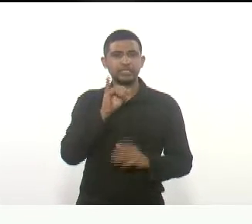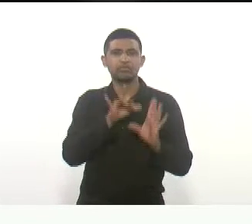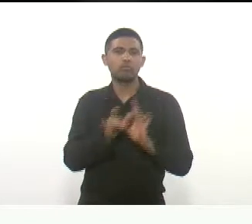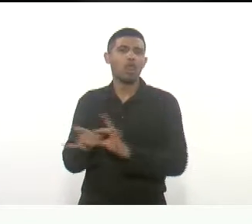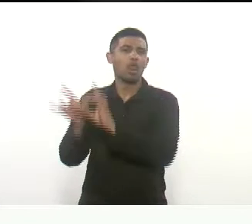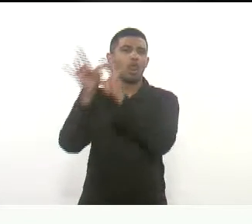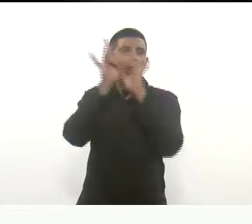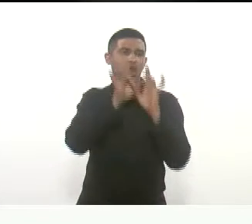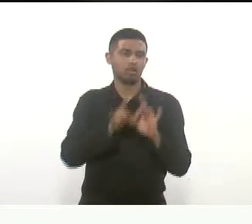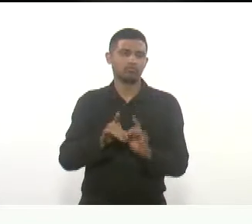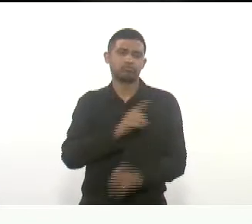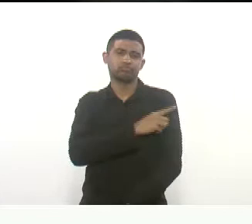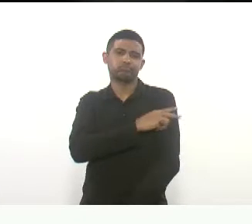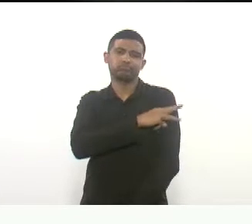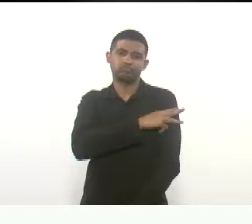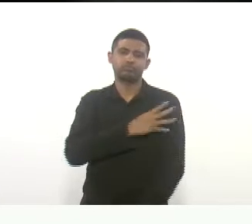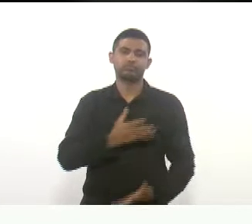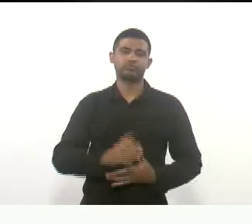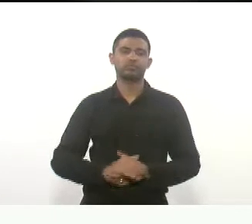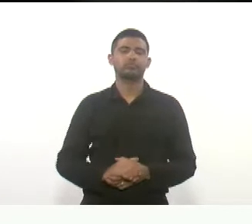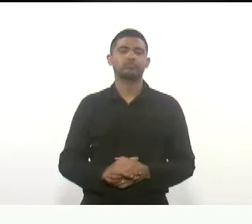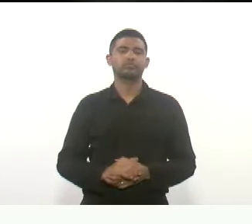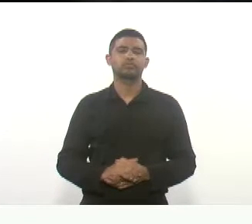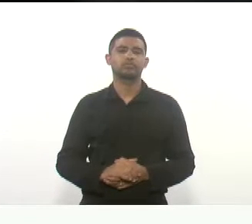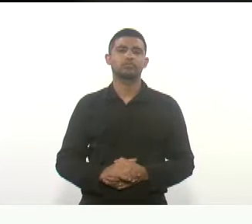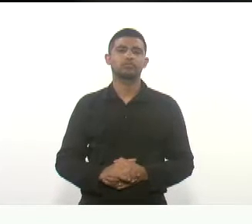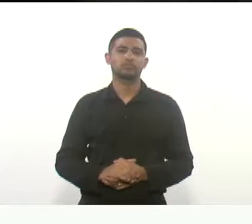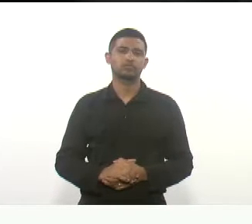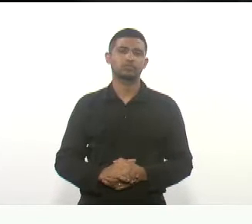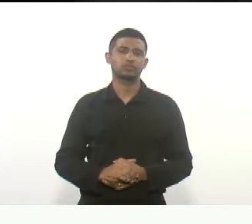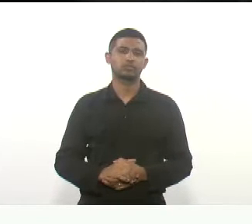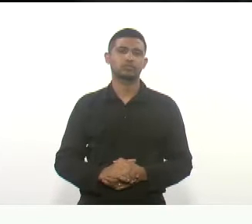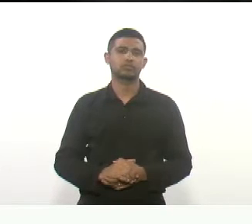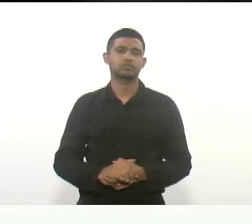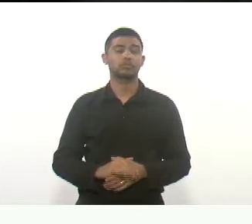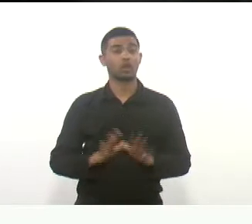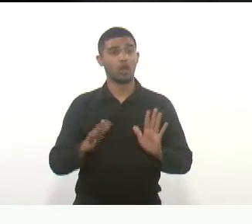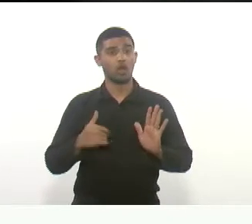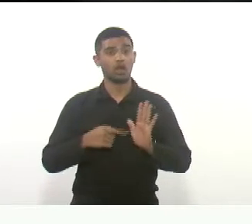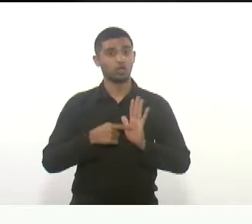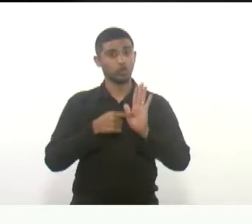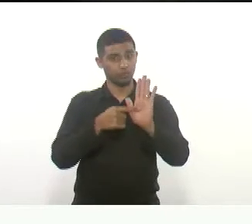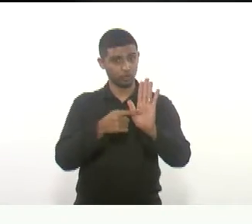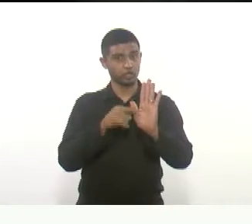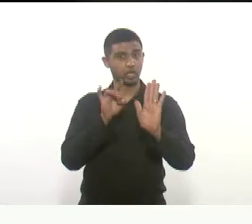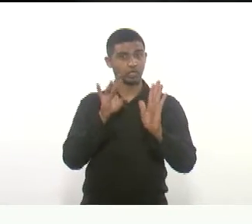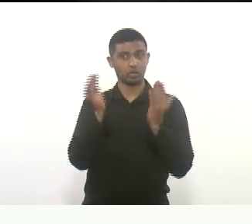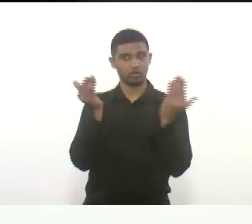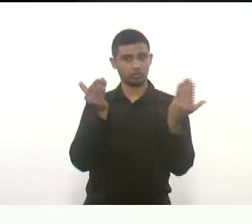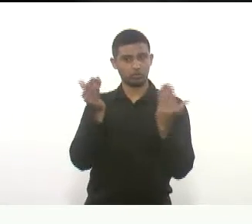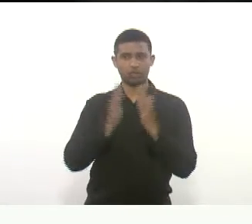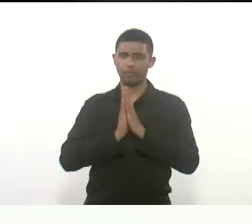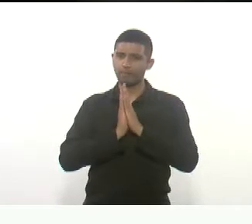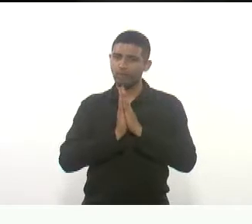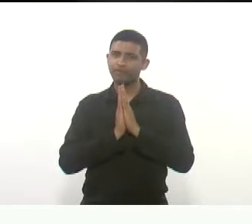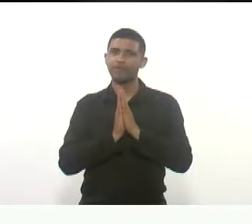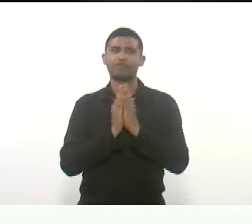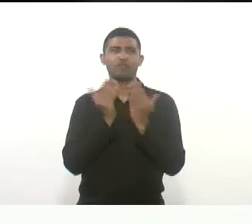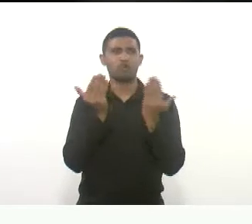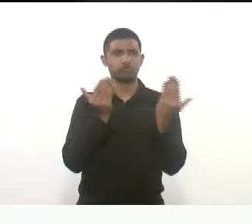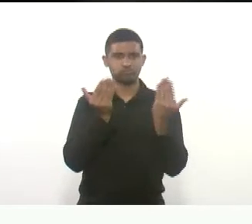no Fundamental 2. E claro, gente, eu estou mostrando aqui uma correlação, e, por favor, correlação não